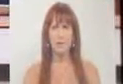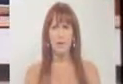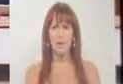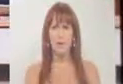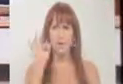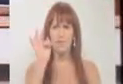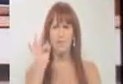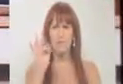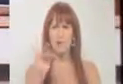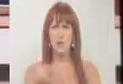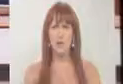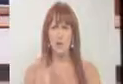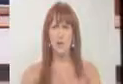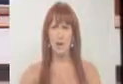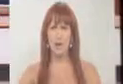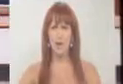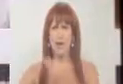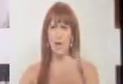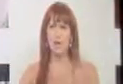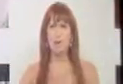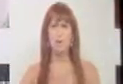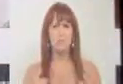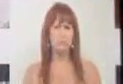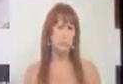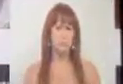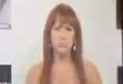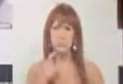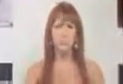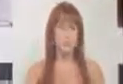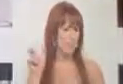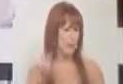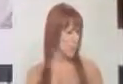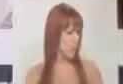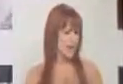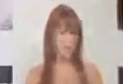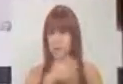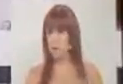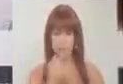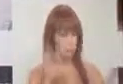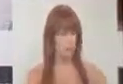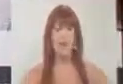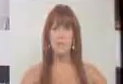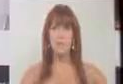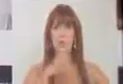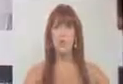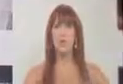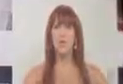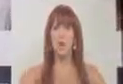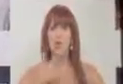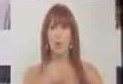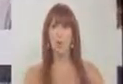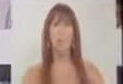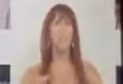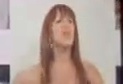Nacional de Freguesias, caros colegas, eu reitero as palavras do meu colega e mais diria que nós